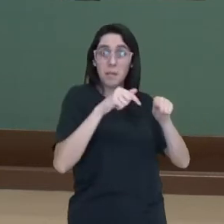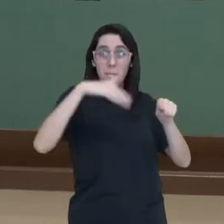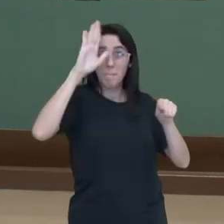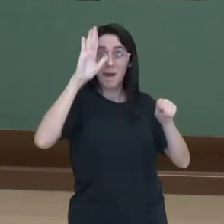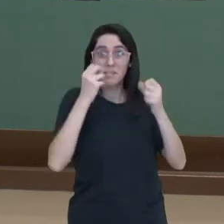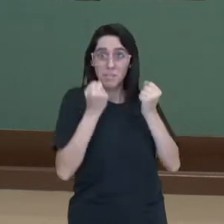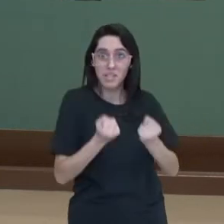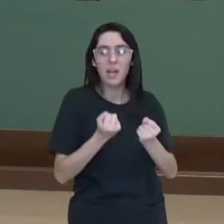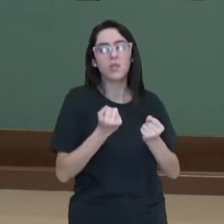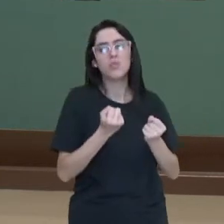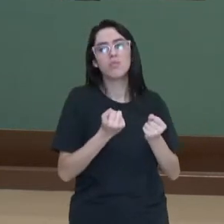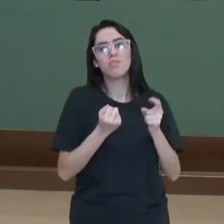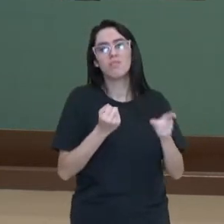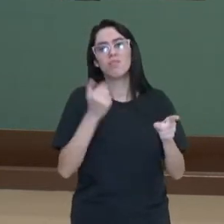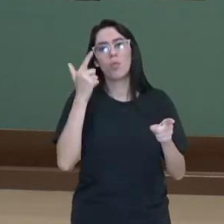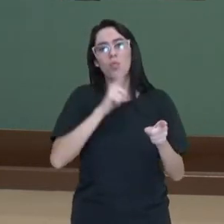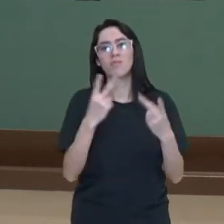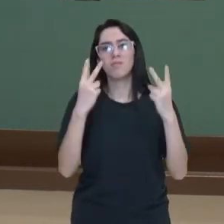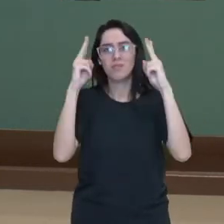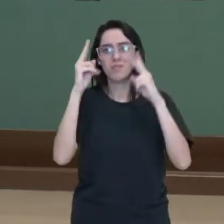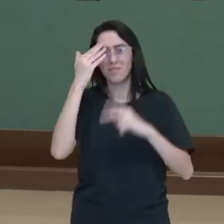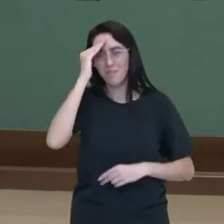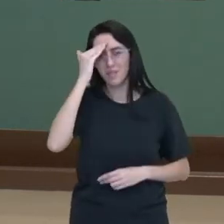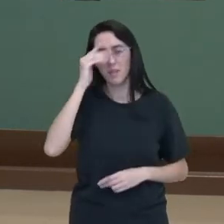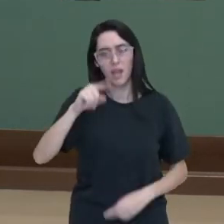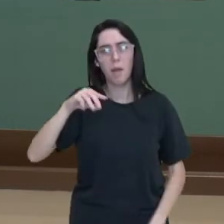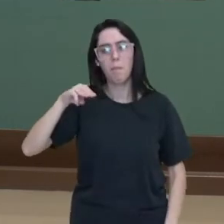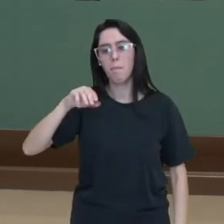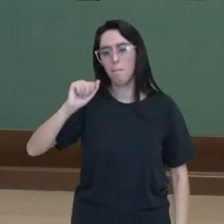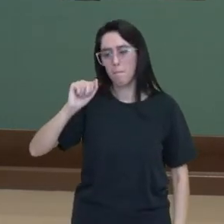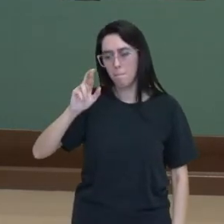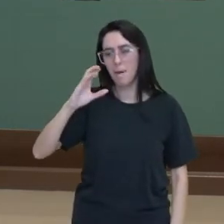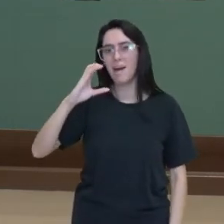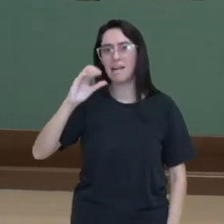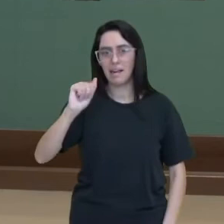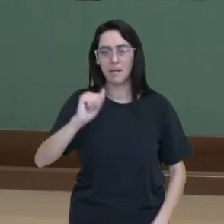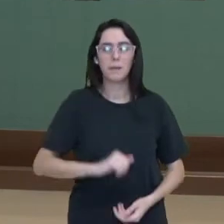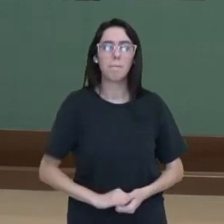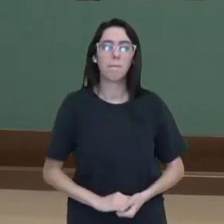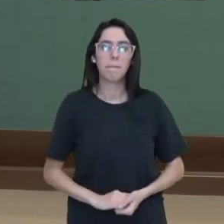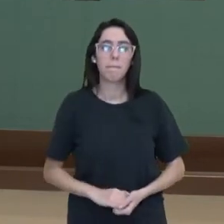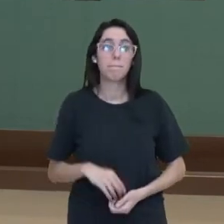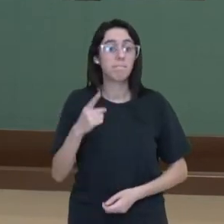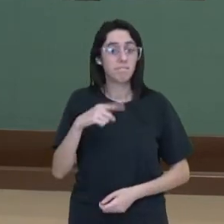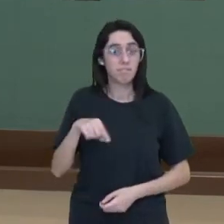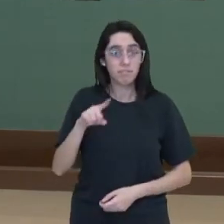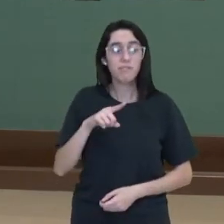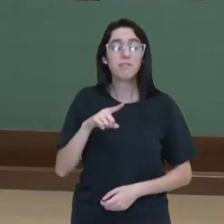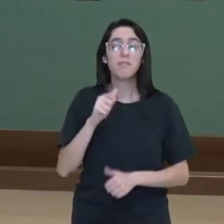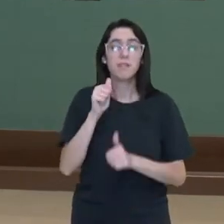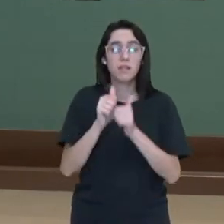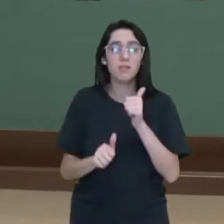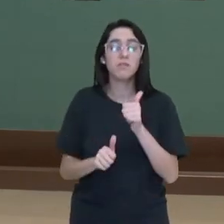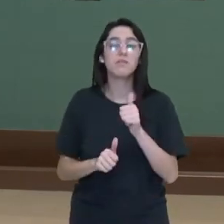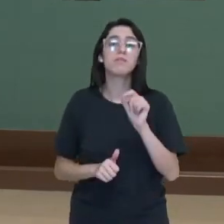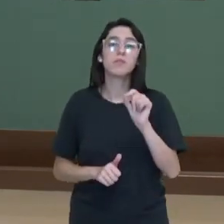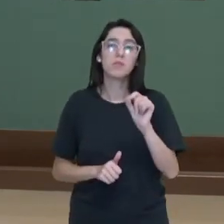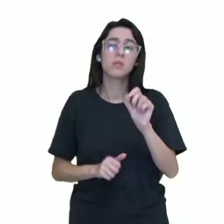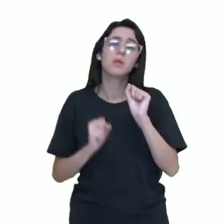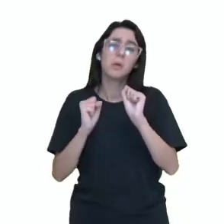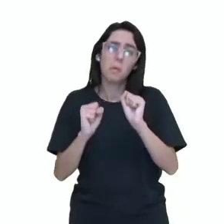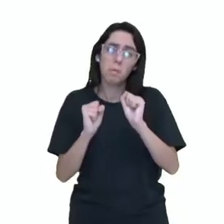competição. Então, essa é a marca que você estabelece, tá bom? Essas marcas, elas são também chamadas